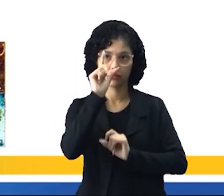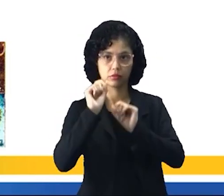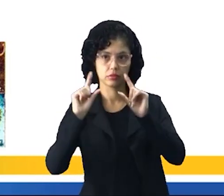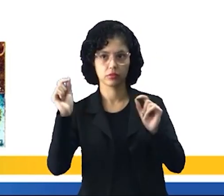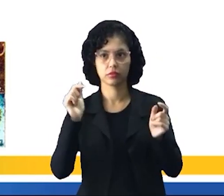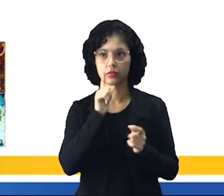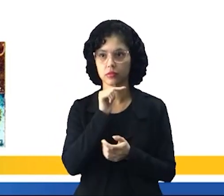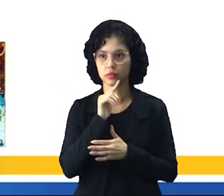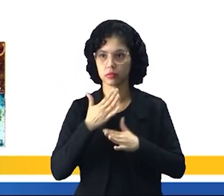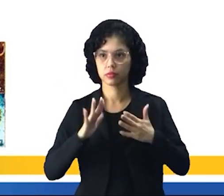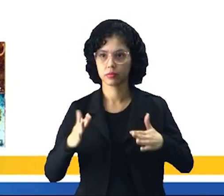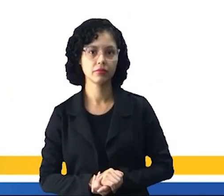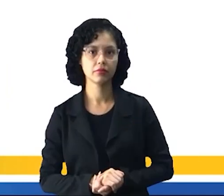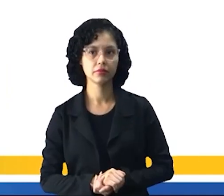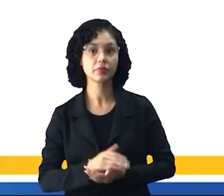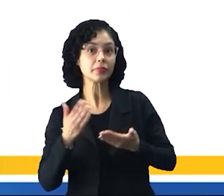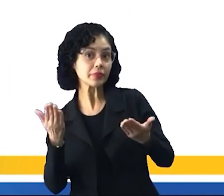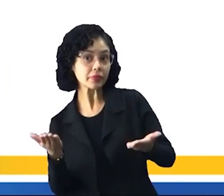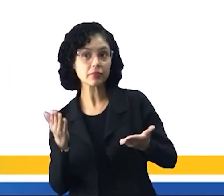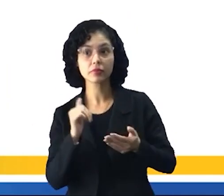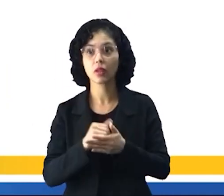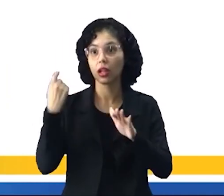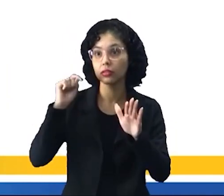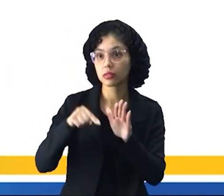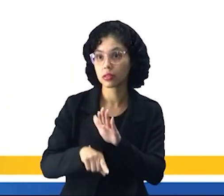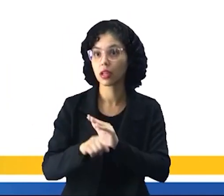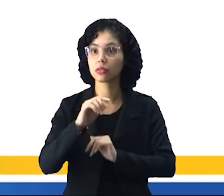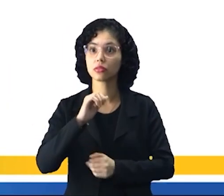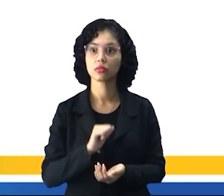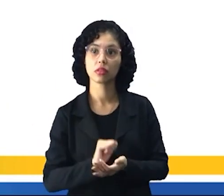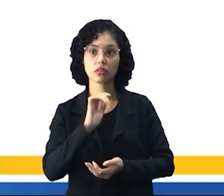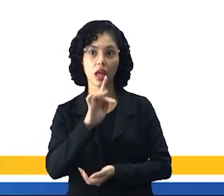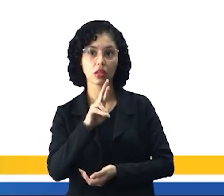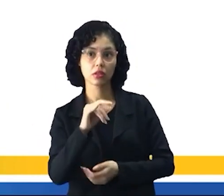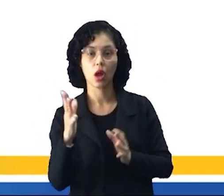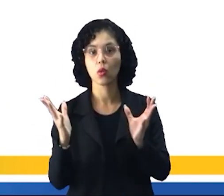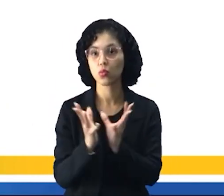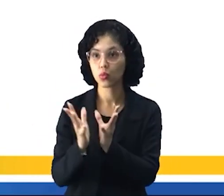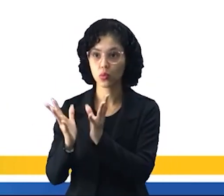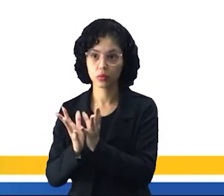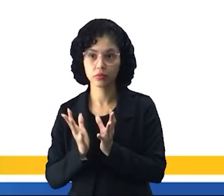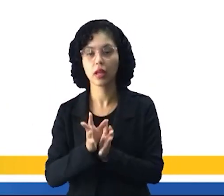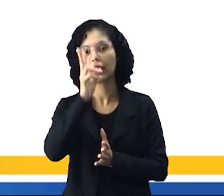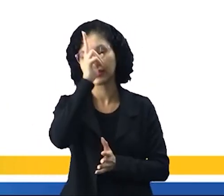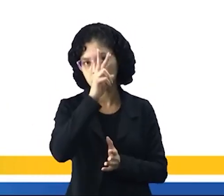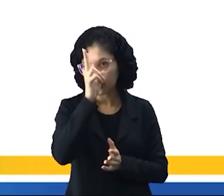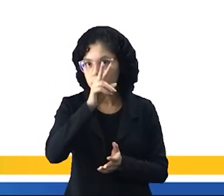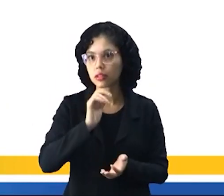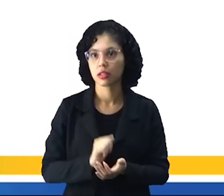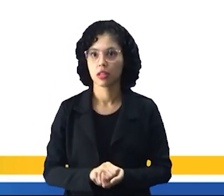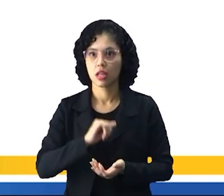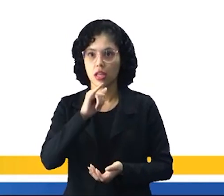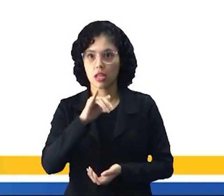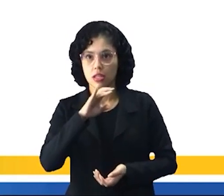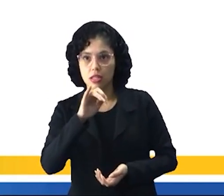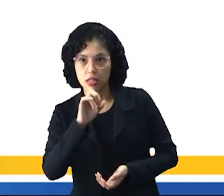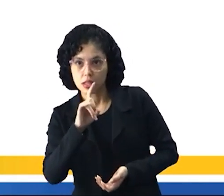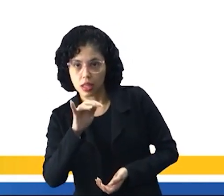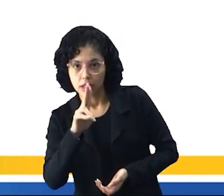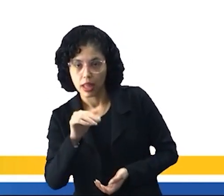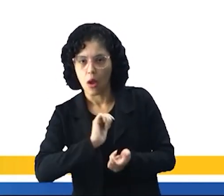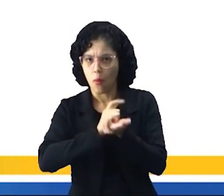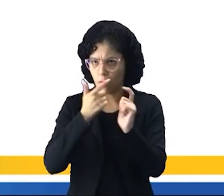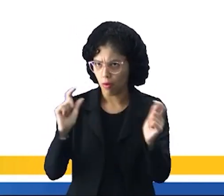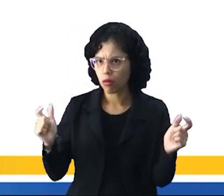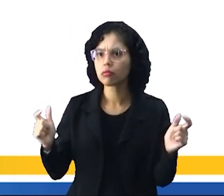ouriços do mar também. Então, dentro dos artrópodes, a gente vai ter os grupos, lembrando que insecta é o maior e mais